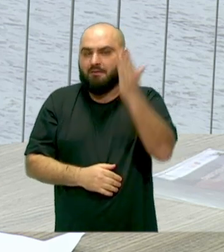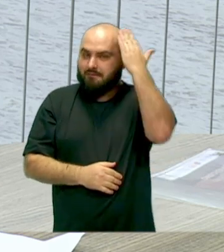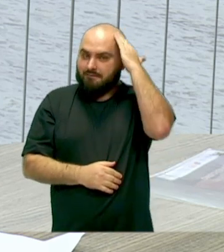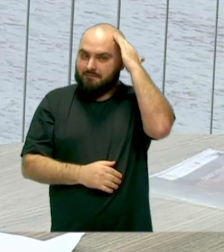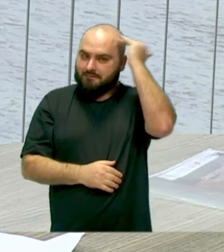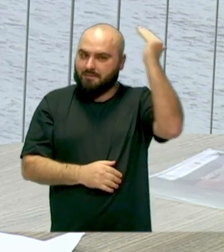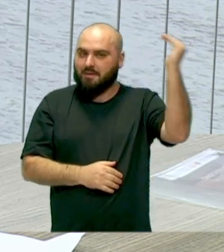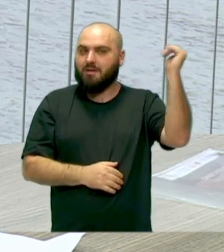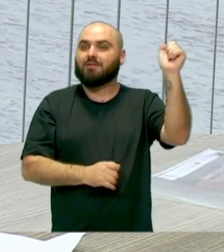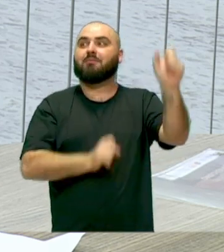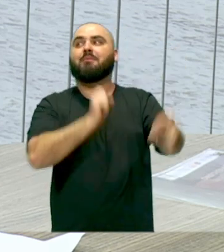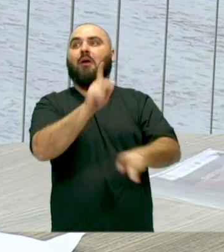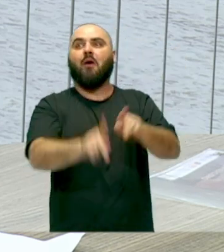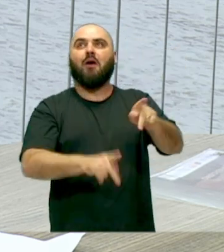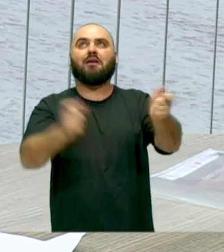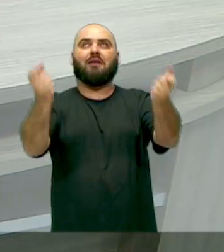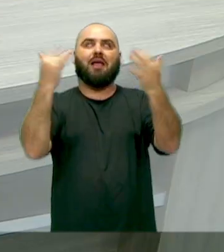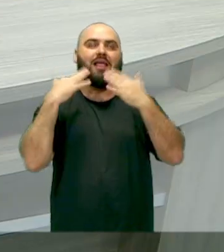do povo, né?